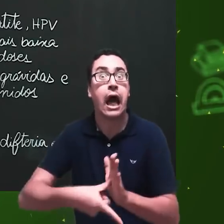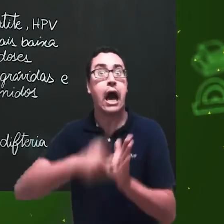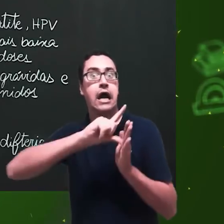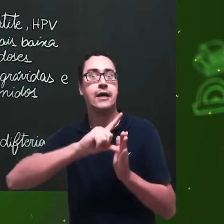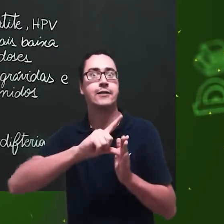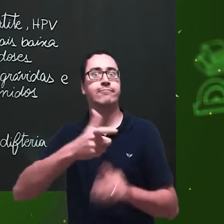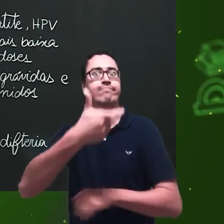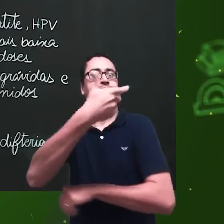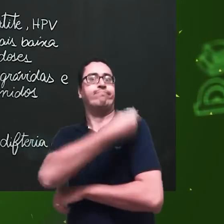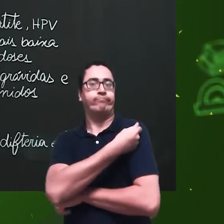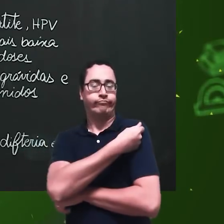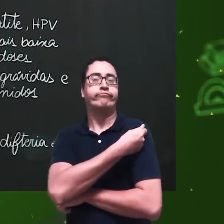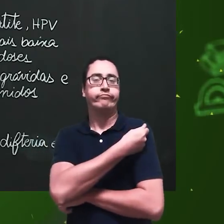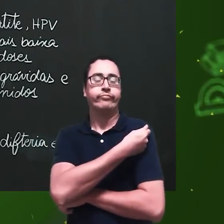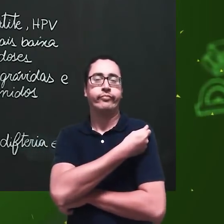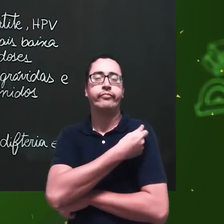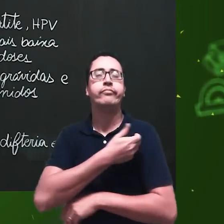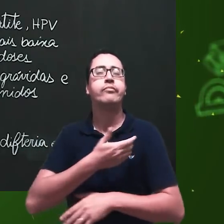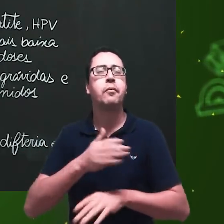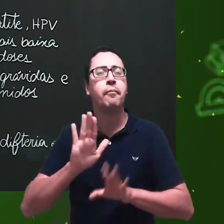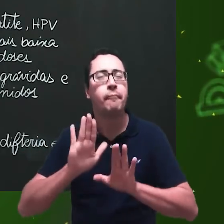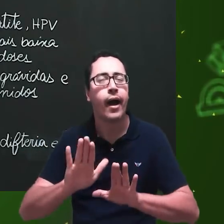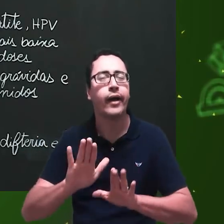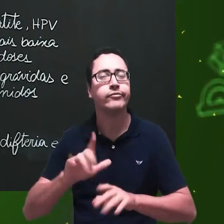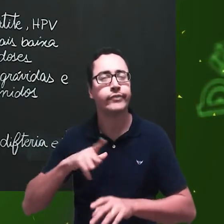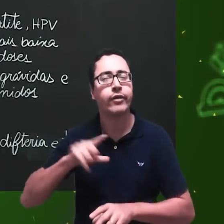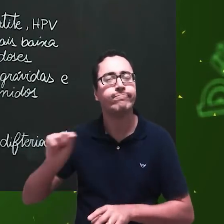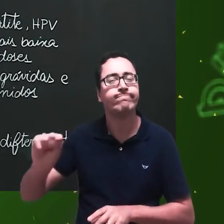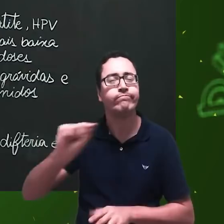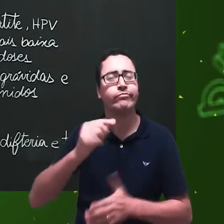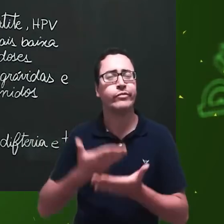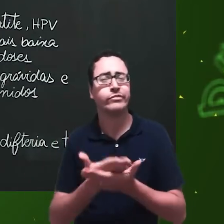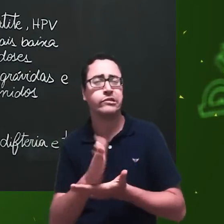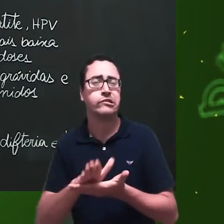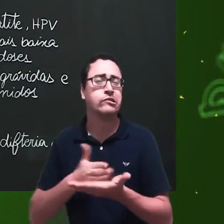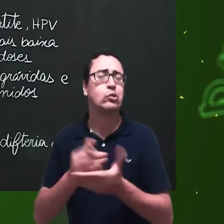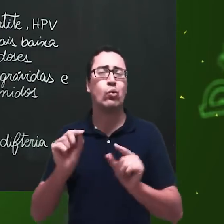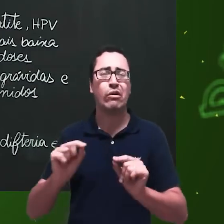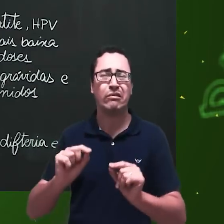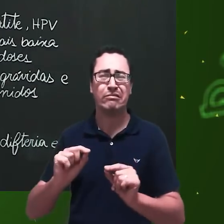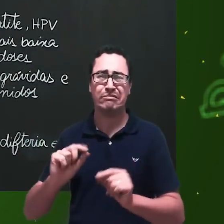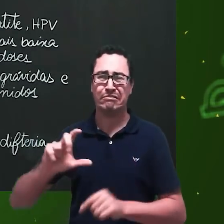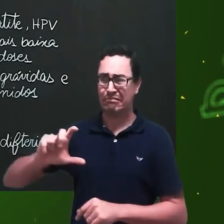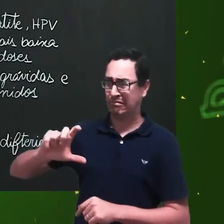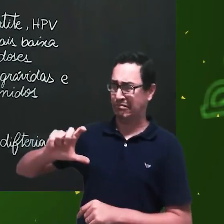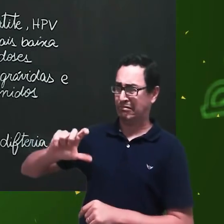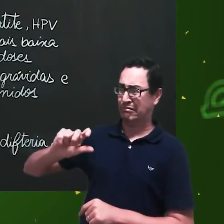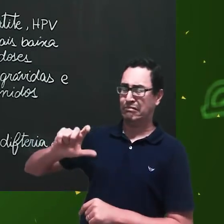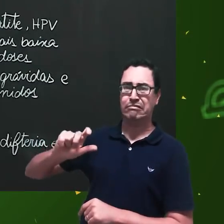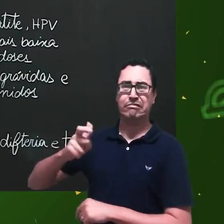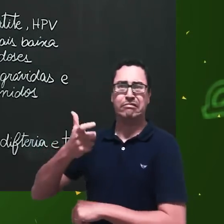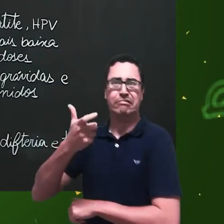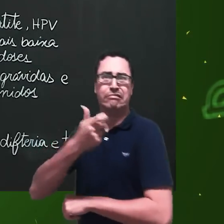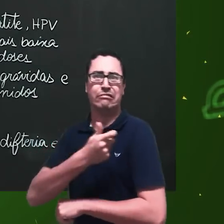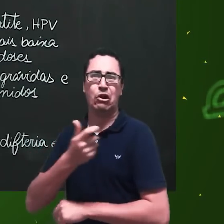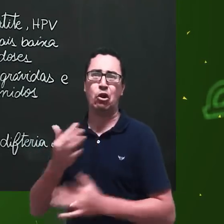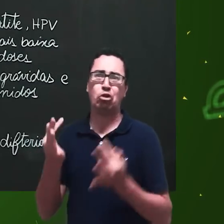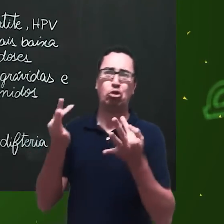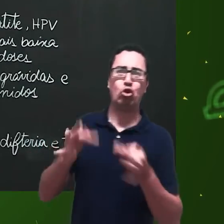que incomoda muito em relação à vacina é justamente o fato, né, agulha, injeção, dói e tal. Qual é a